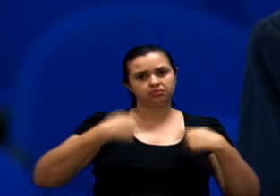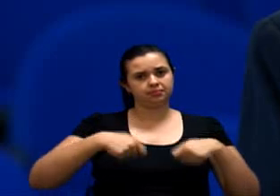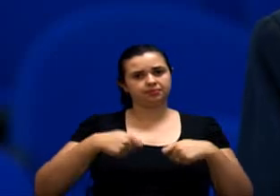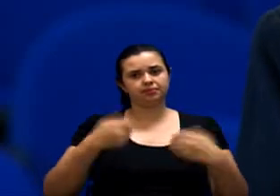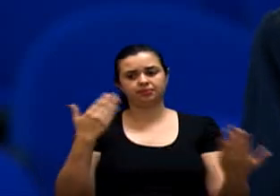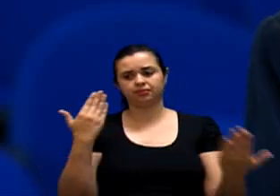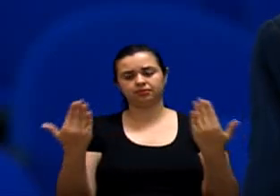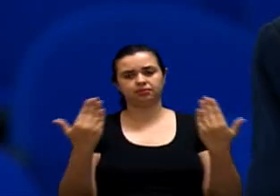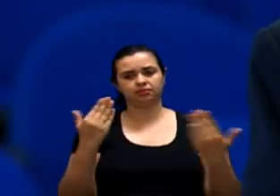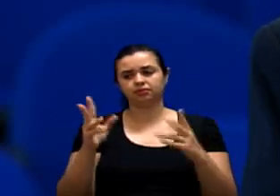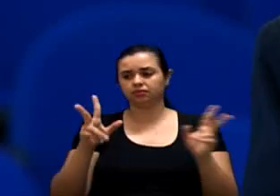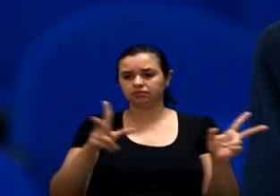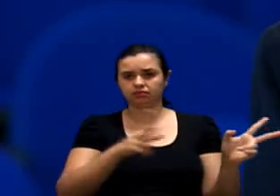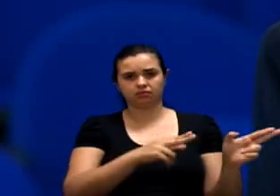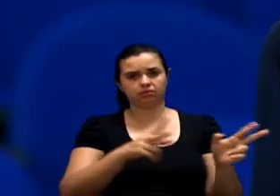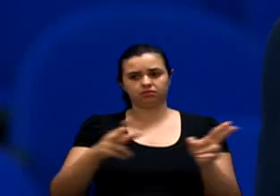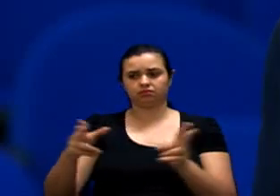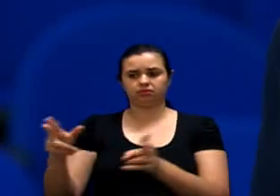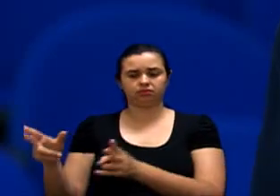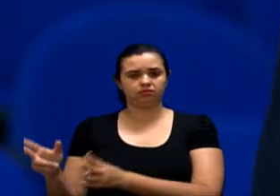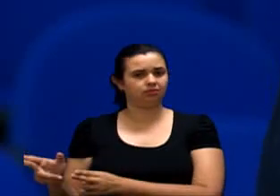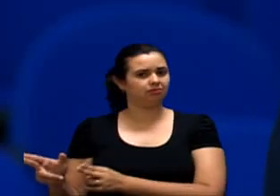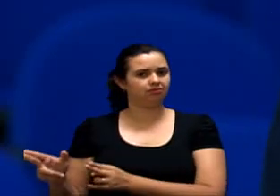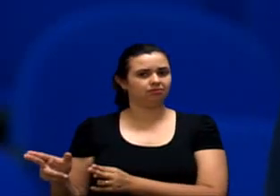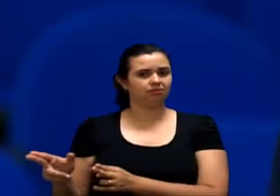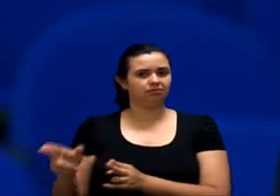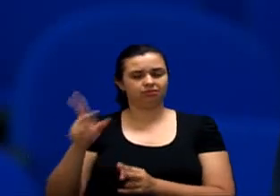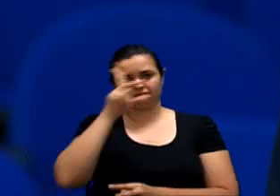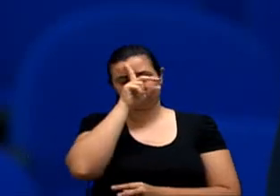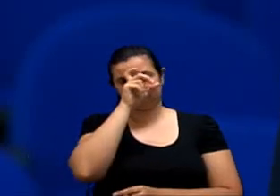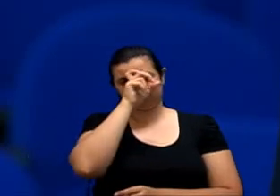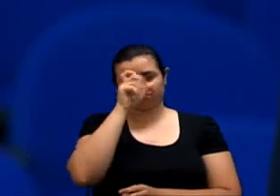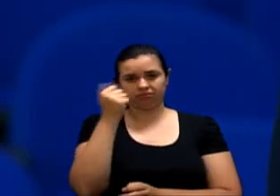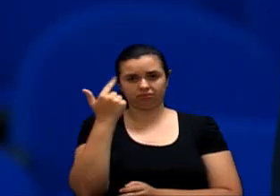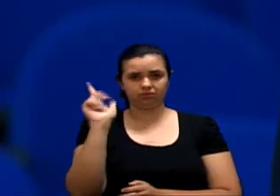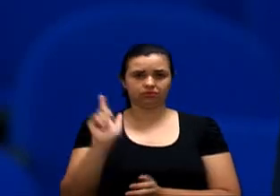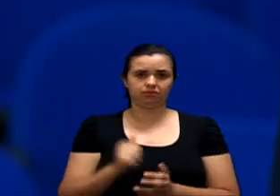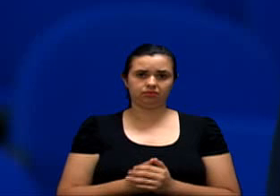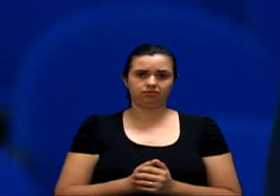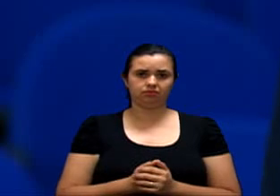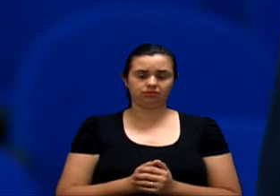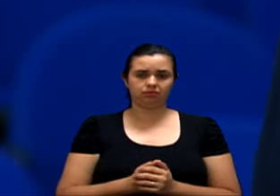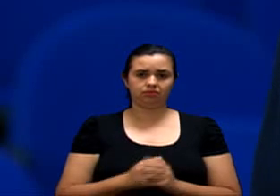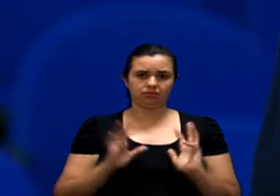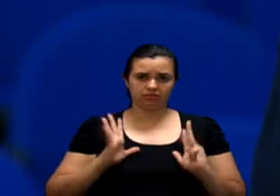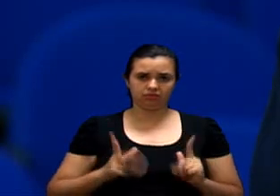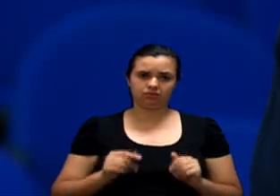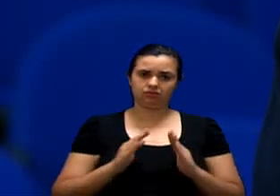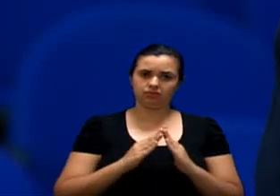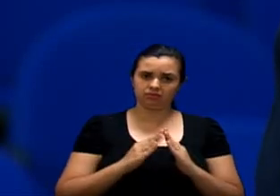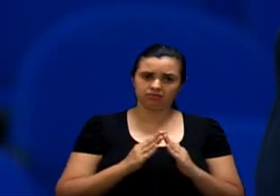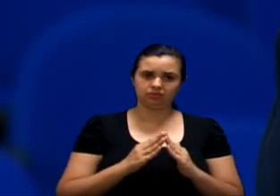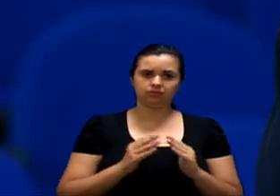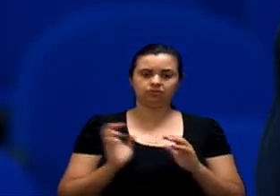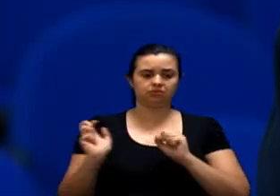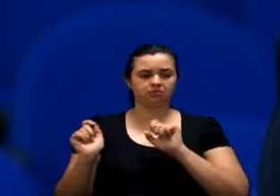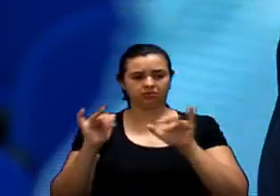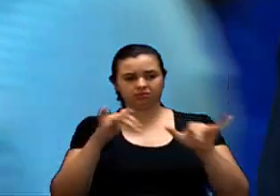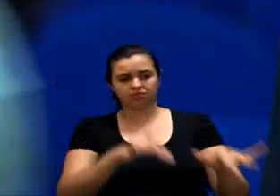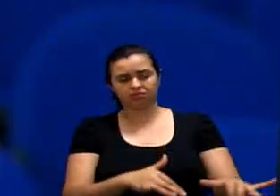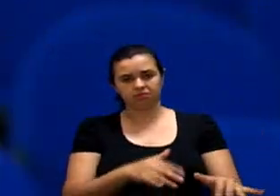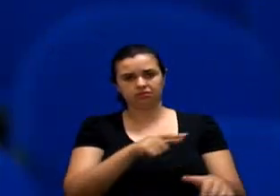né? Porque, como foi dito aqui, inclusive a Santa Casa recebe menos que as outras. Atende mais, atende com